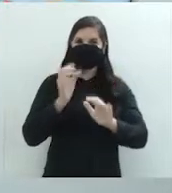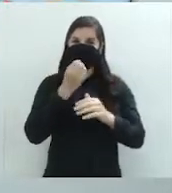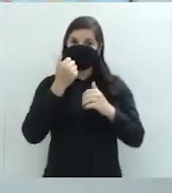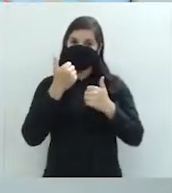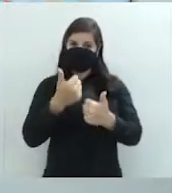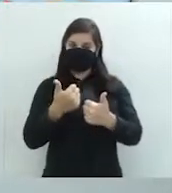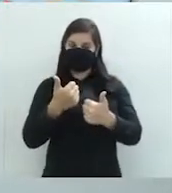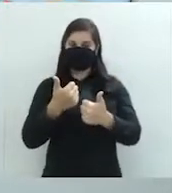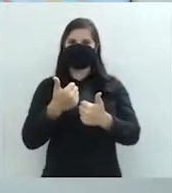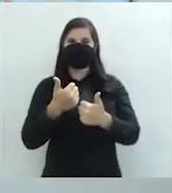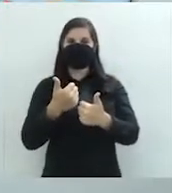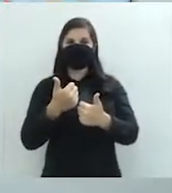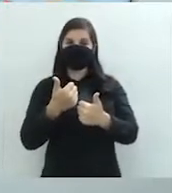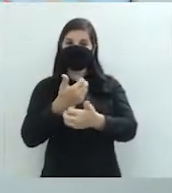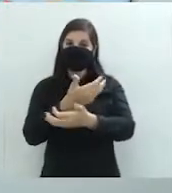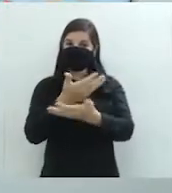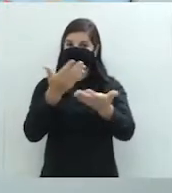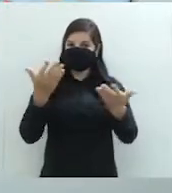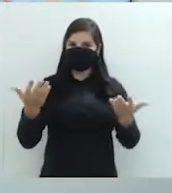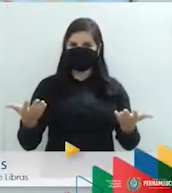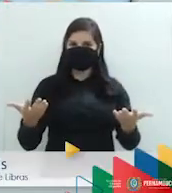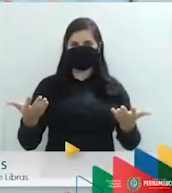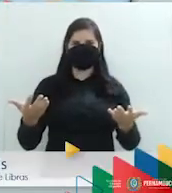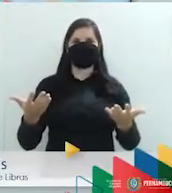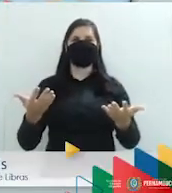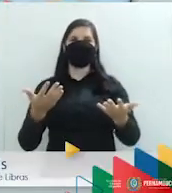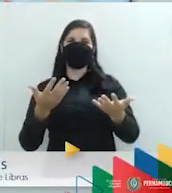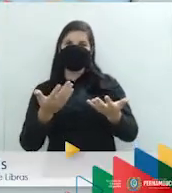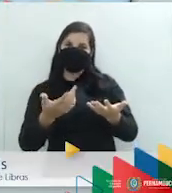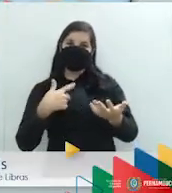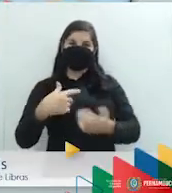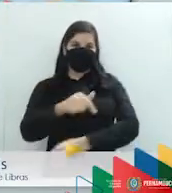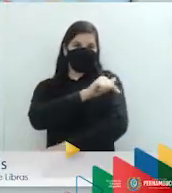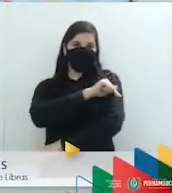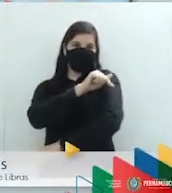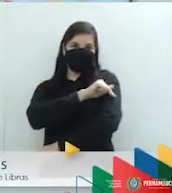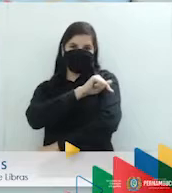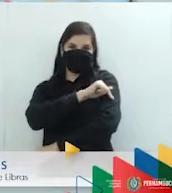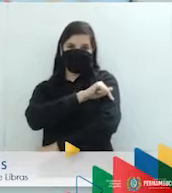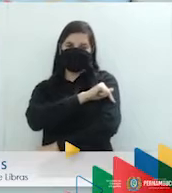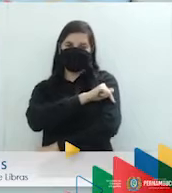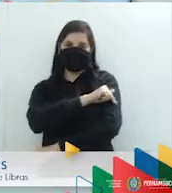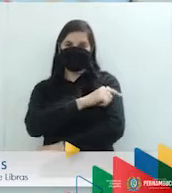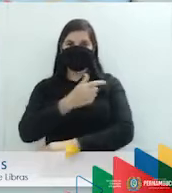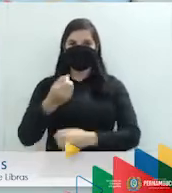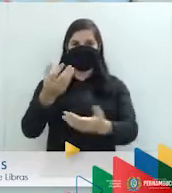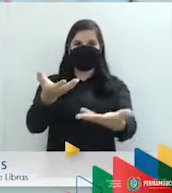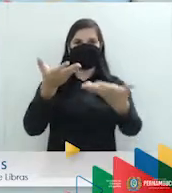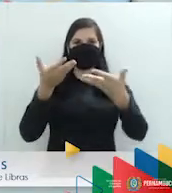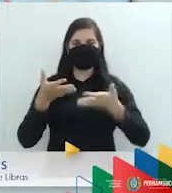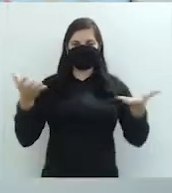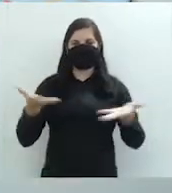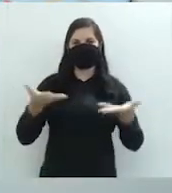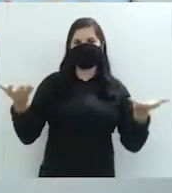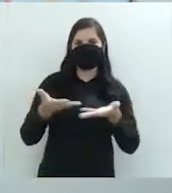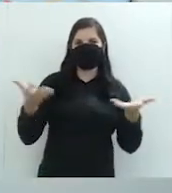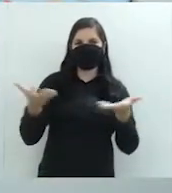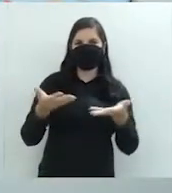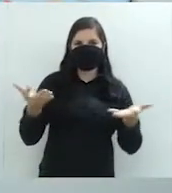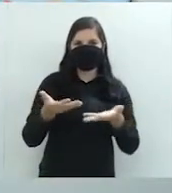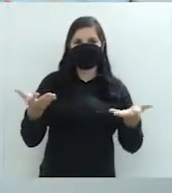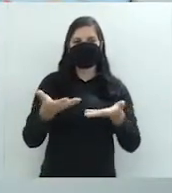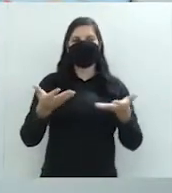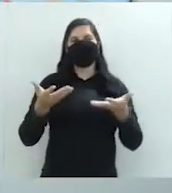Olá, turminha! Tudo bem com vocês? Então, vocês do 7º ano estão convidados agora